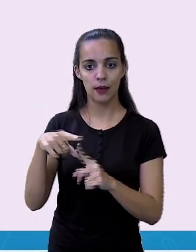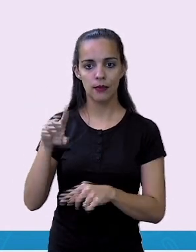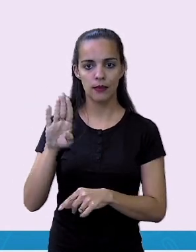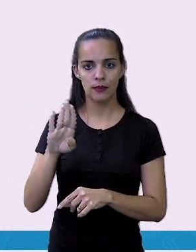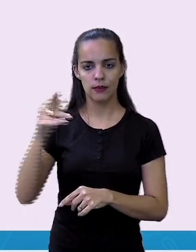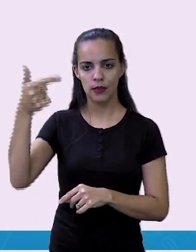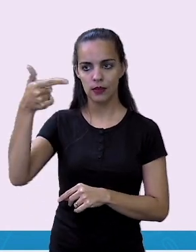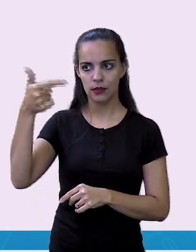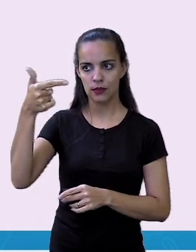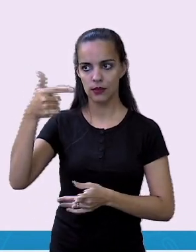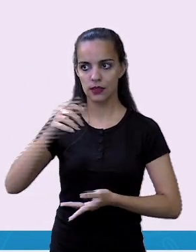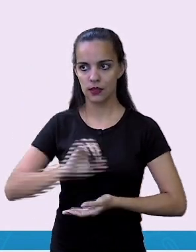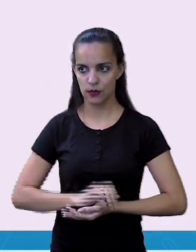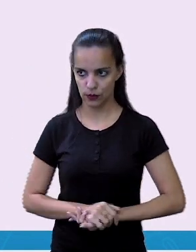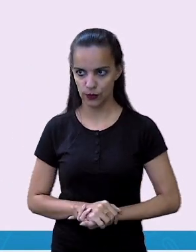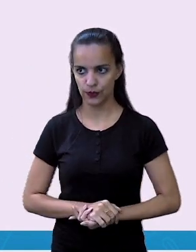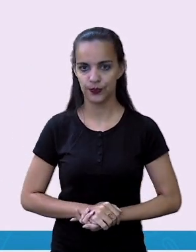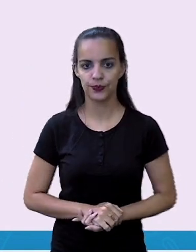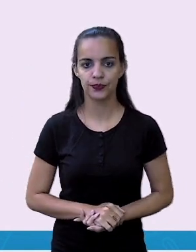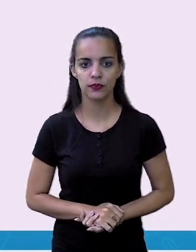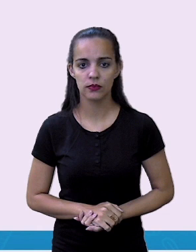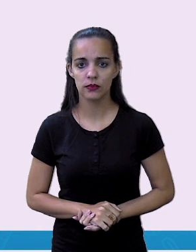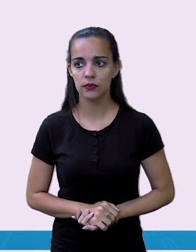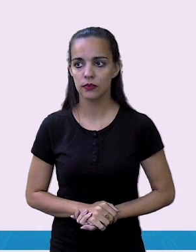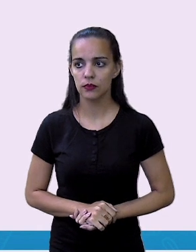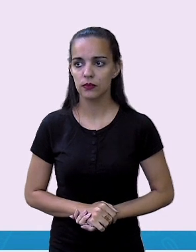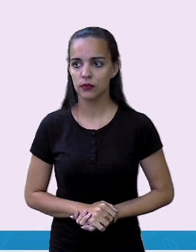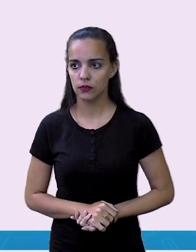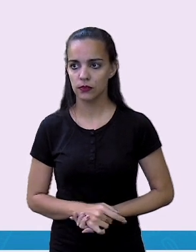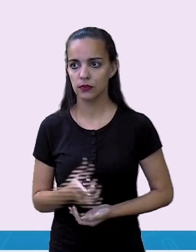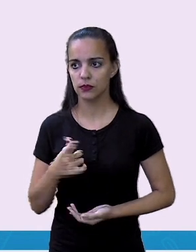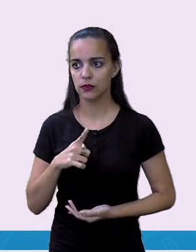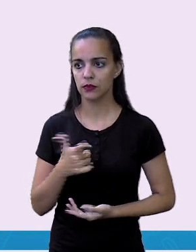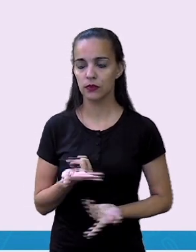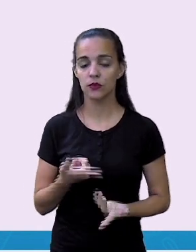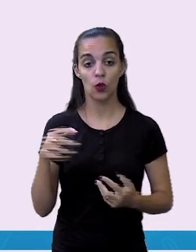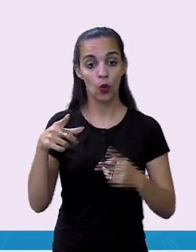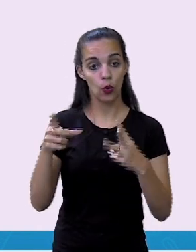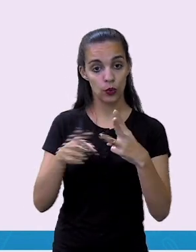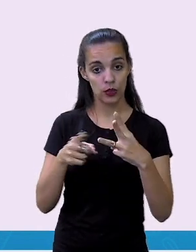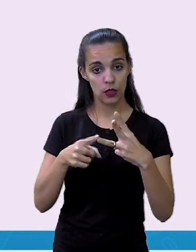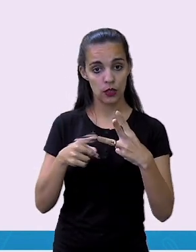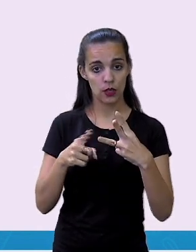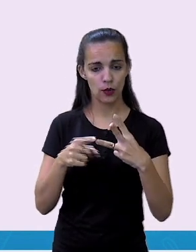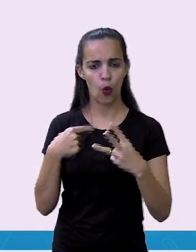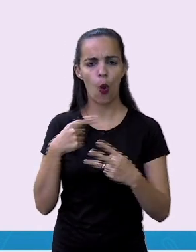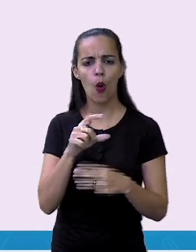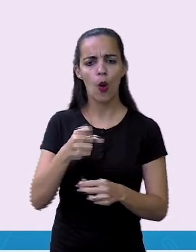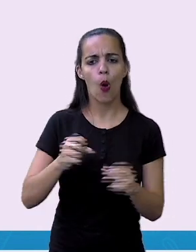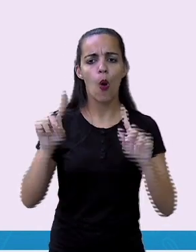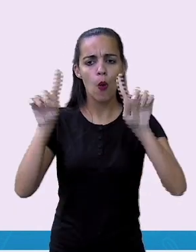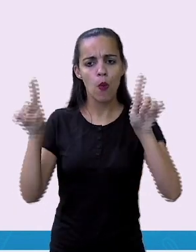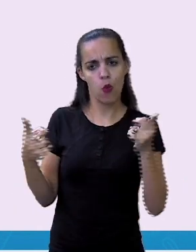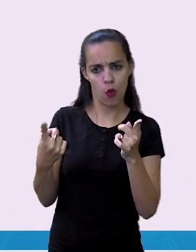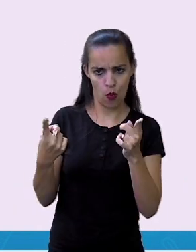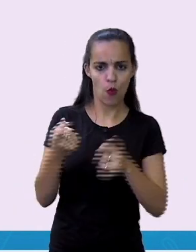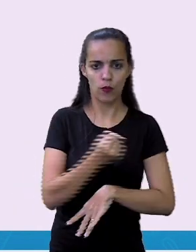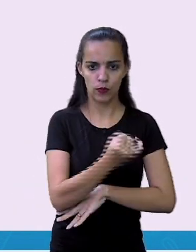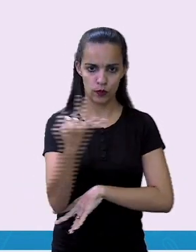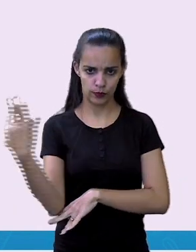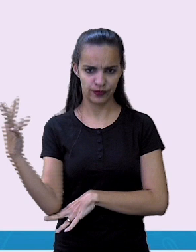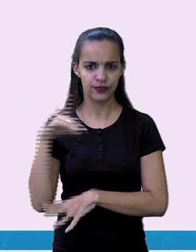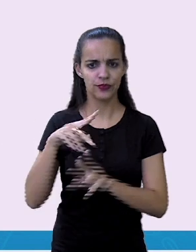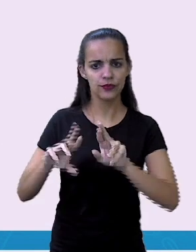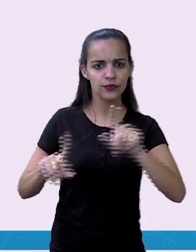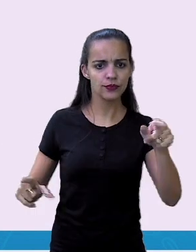o quadrado do segundo. E no produto da soma pela diferença, o que nós tínhamos?